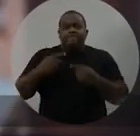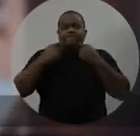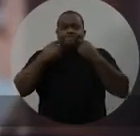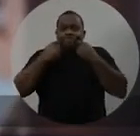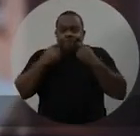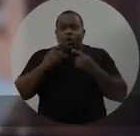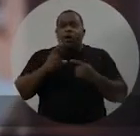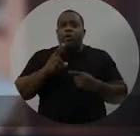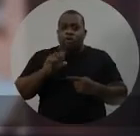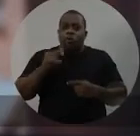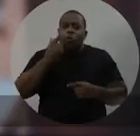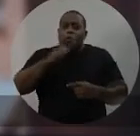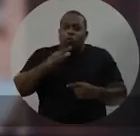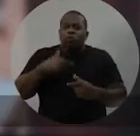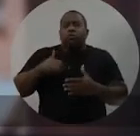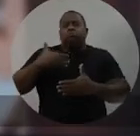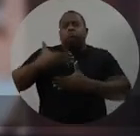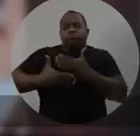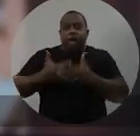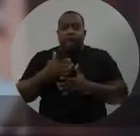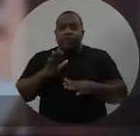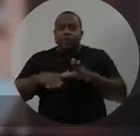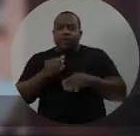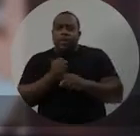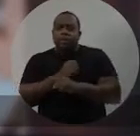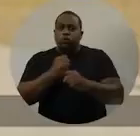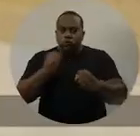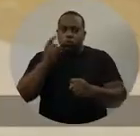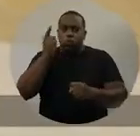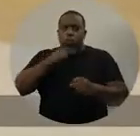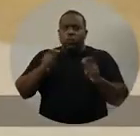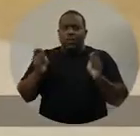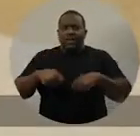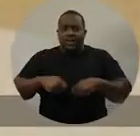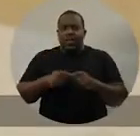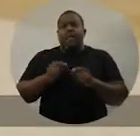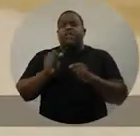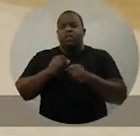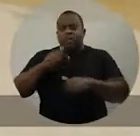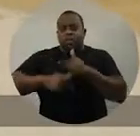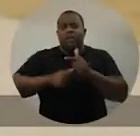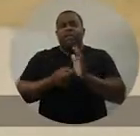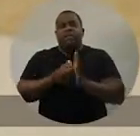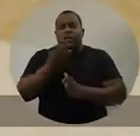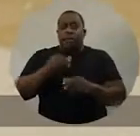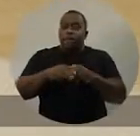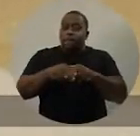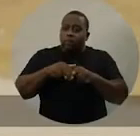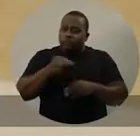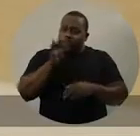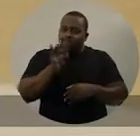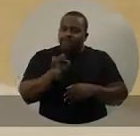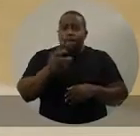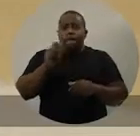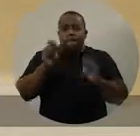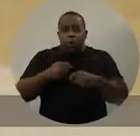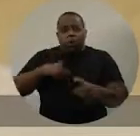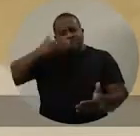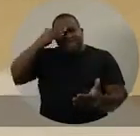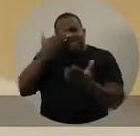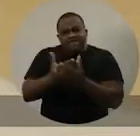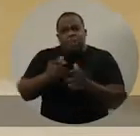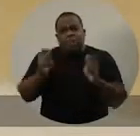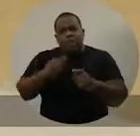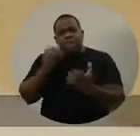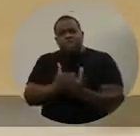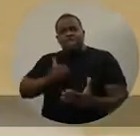foi tornando, muitas vezes, o impossível possível. Fizemos muito, e é exatamente por isso que você pode acreditar que podemos